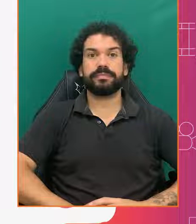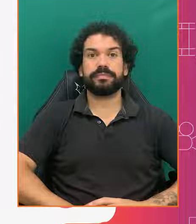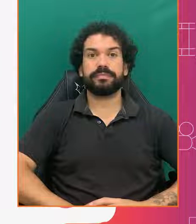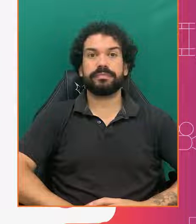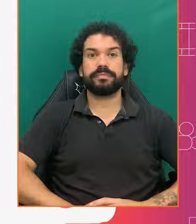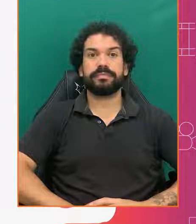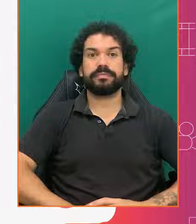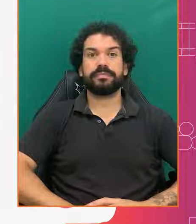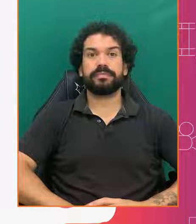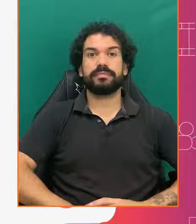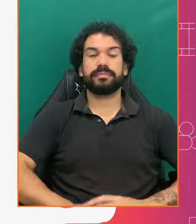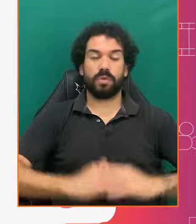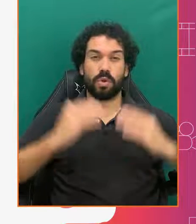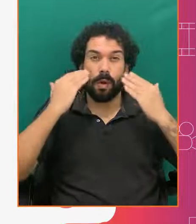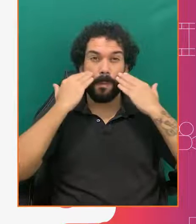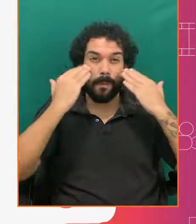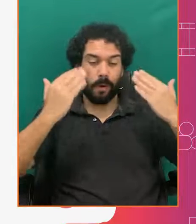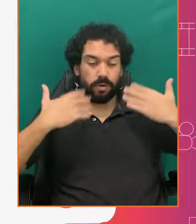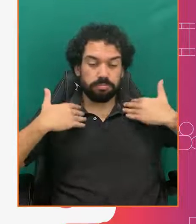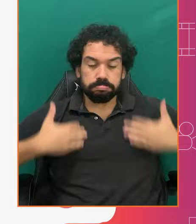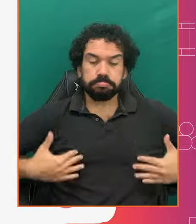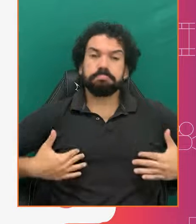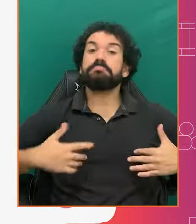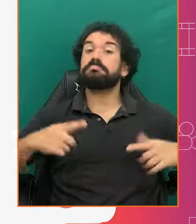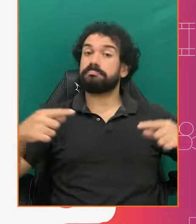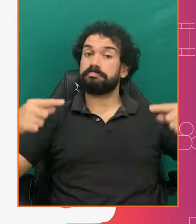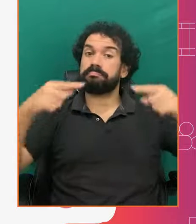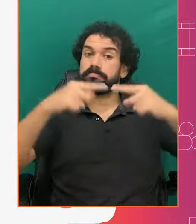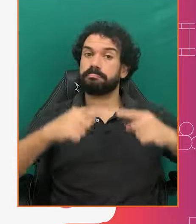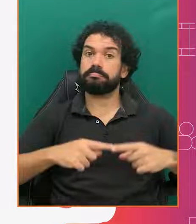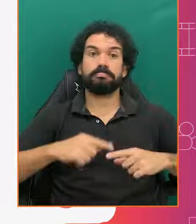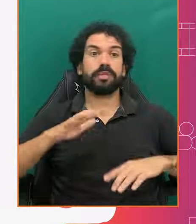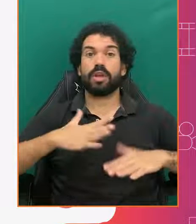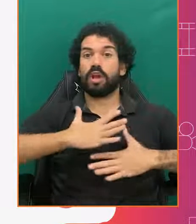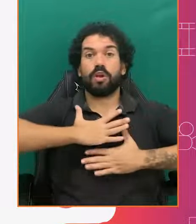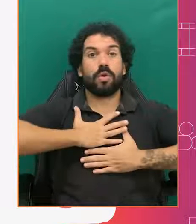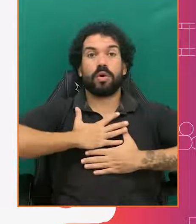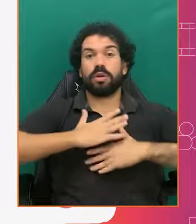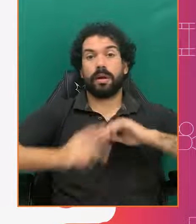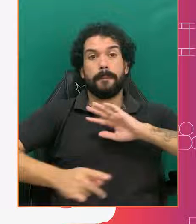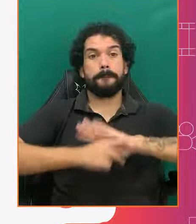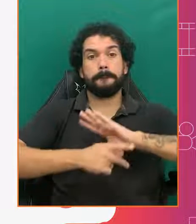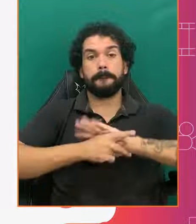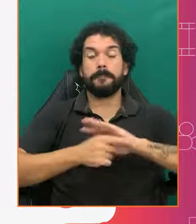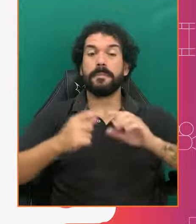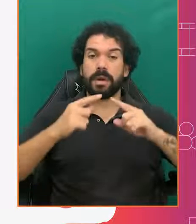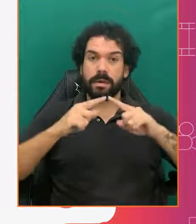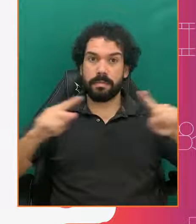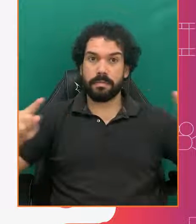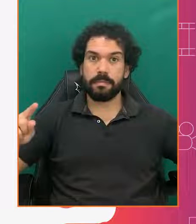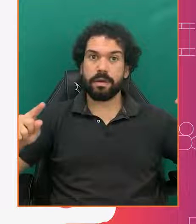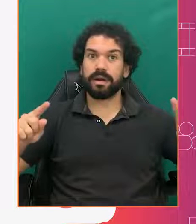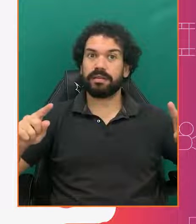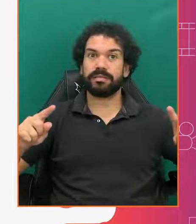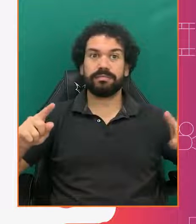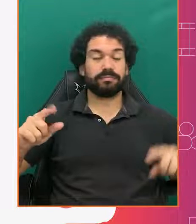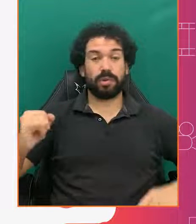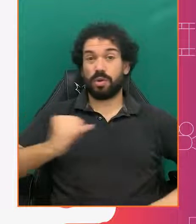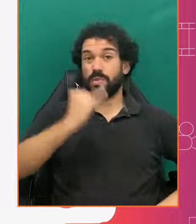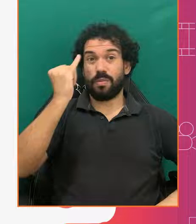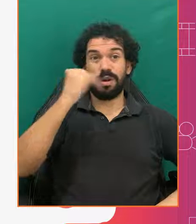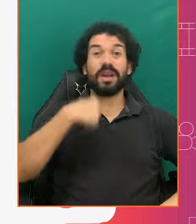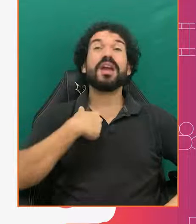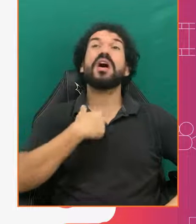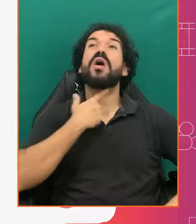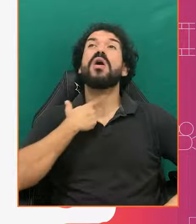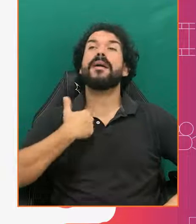A aparência sempre tem muita relação com o seu próprio gosto, mas nesse caso, não importa